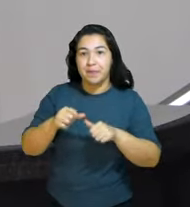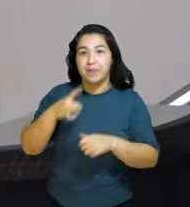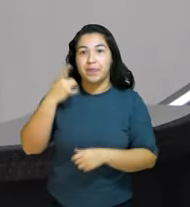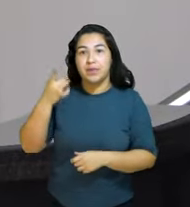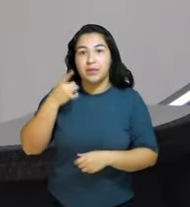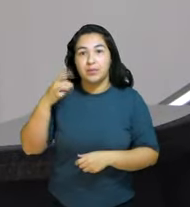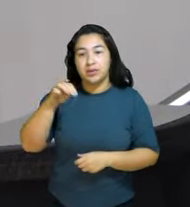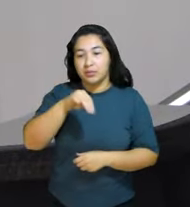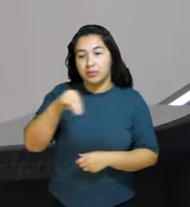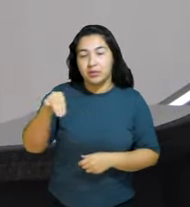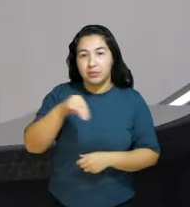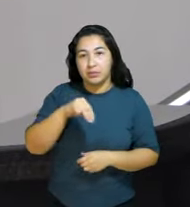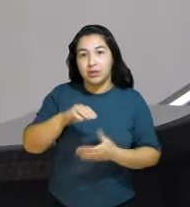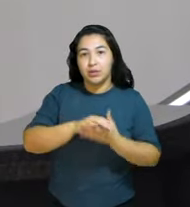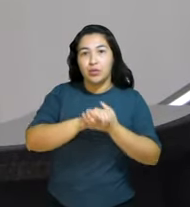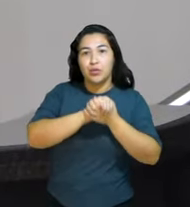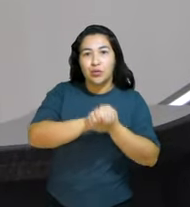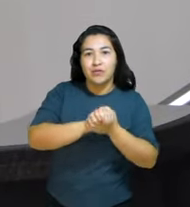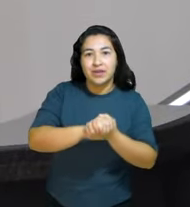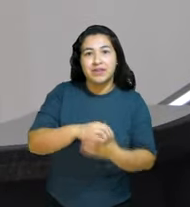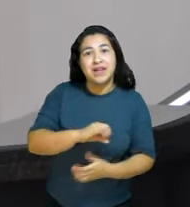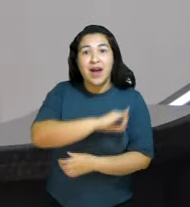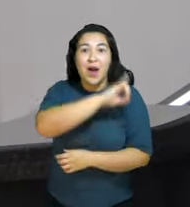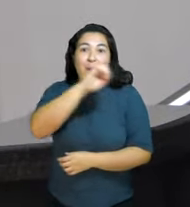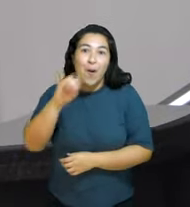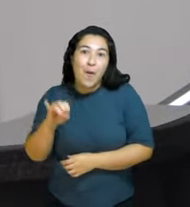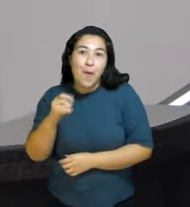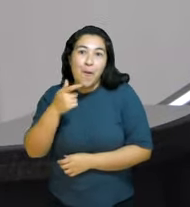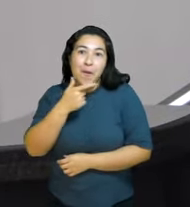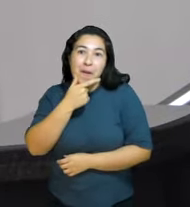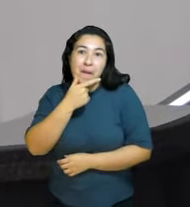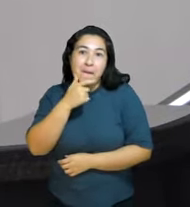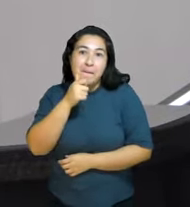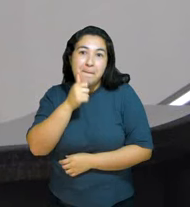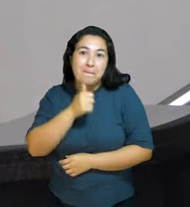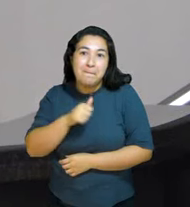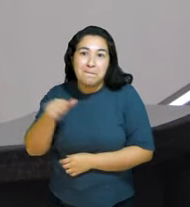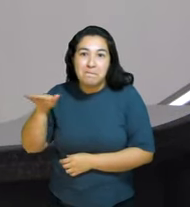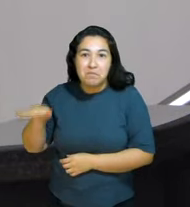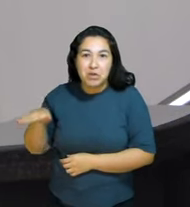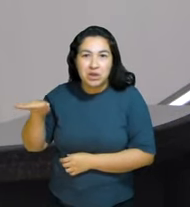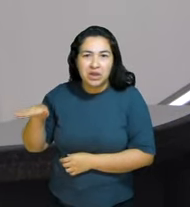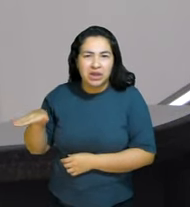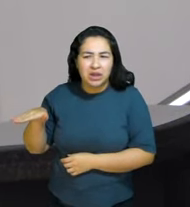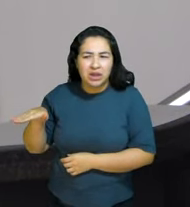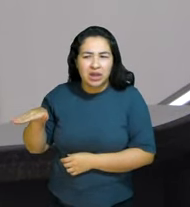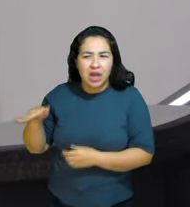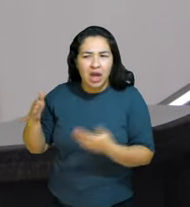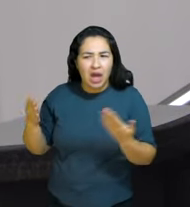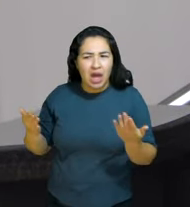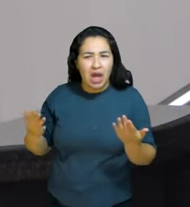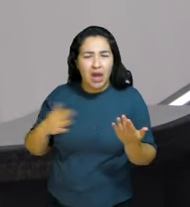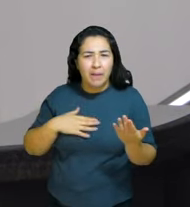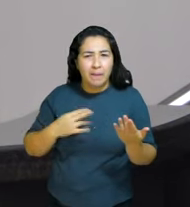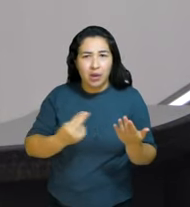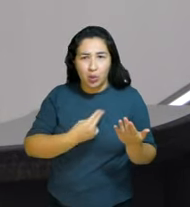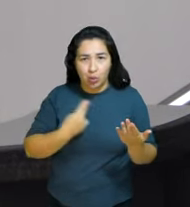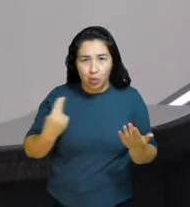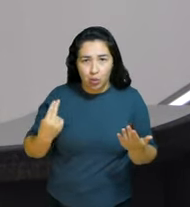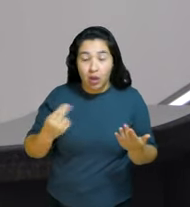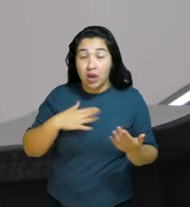deputado Carlos Humberto disse: "Oi, menina." Eu falei: "Eu me sinto na obrigação de me apresentar." Eu tenho 45